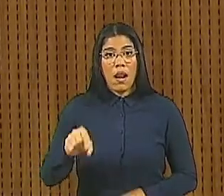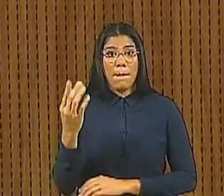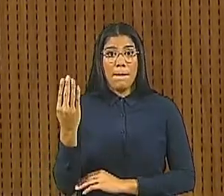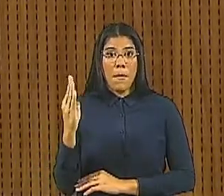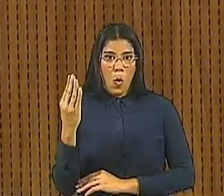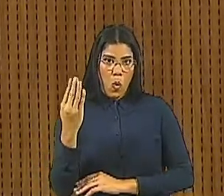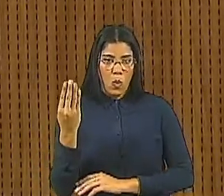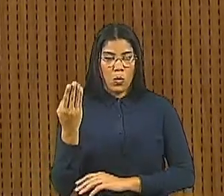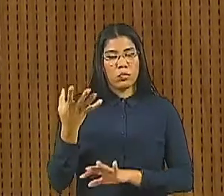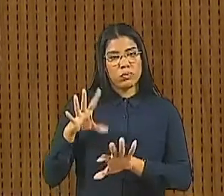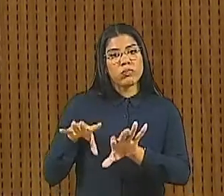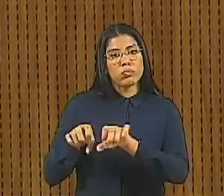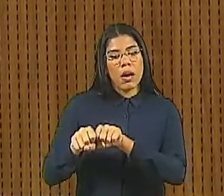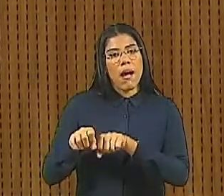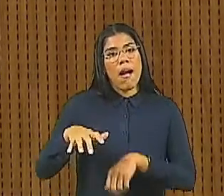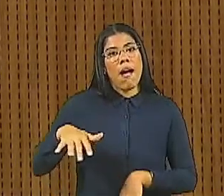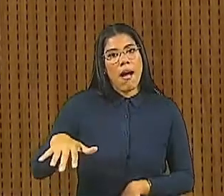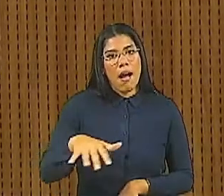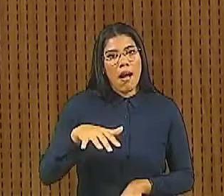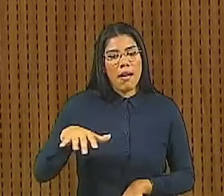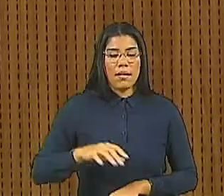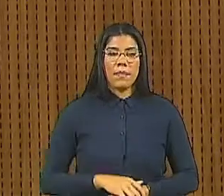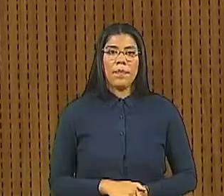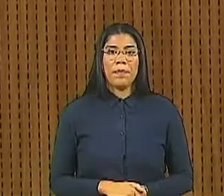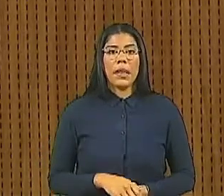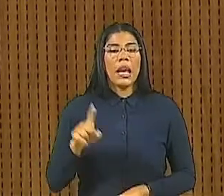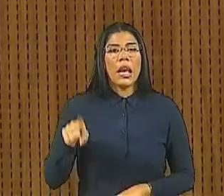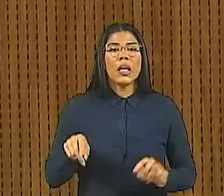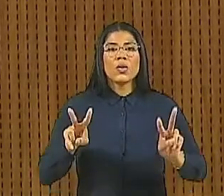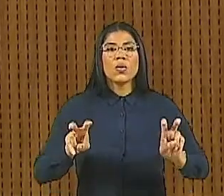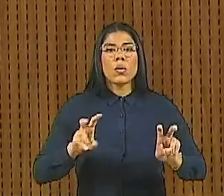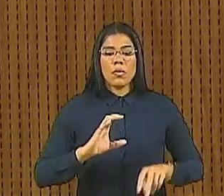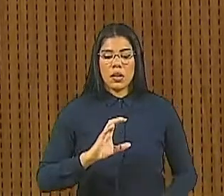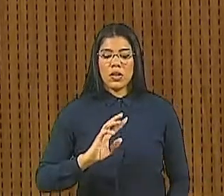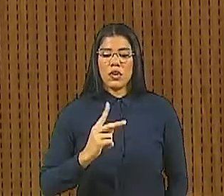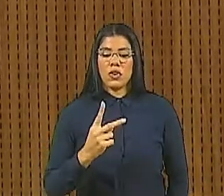movimentos, Salve a Chapada do Araripe.